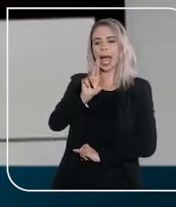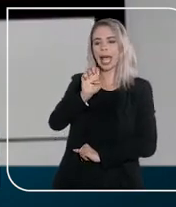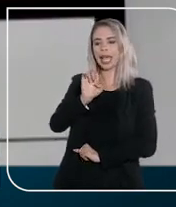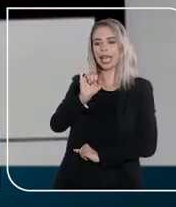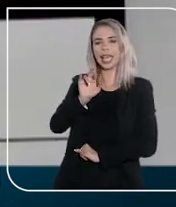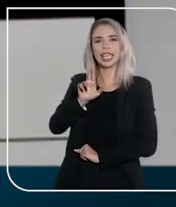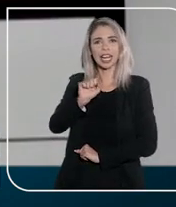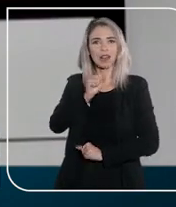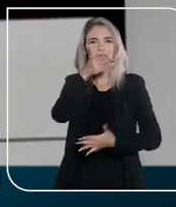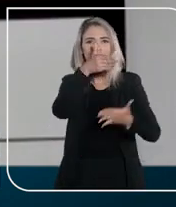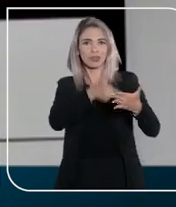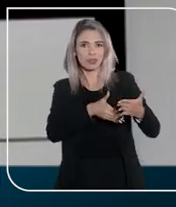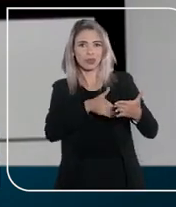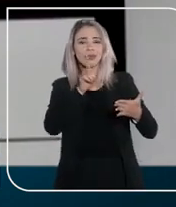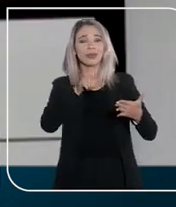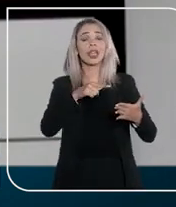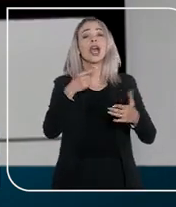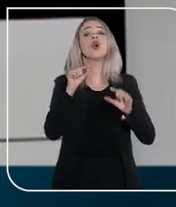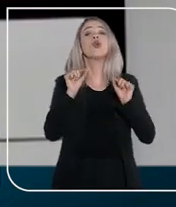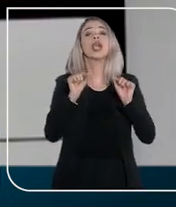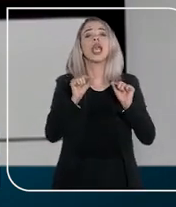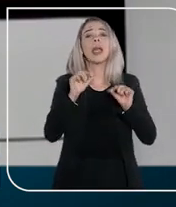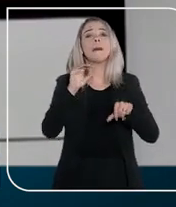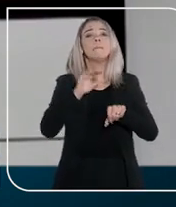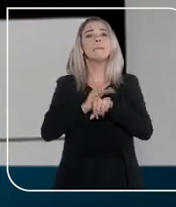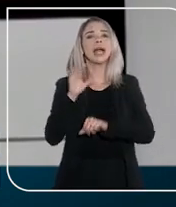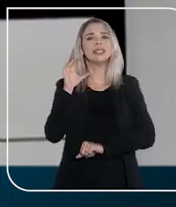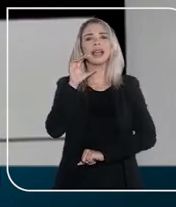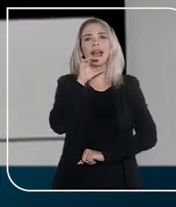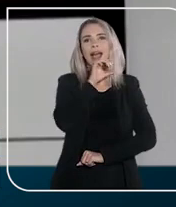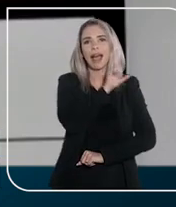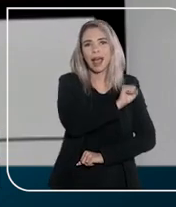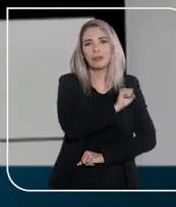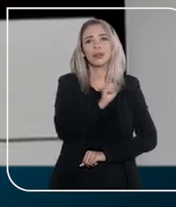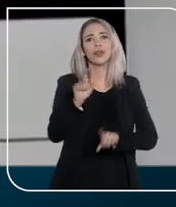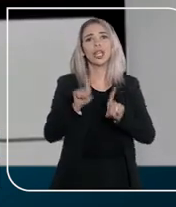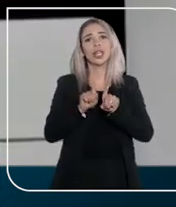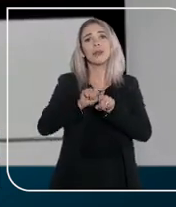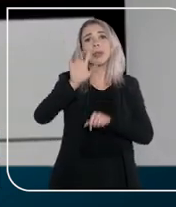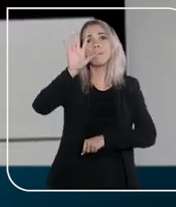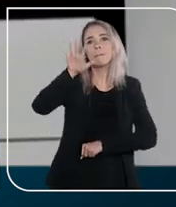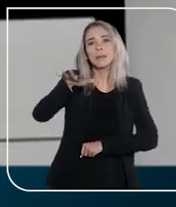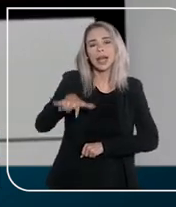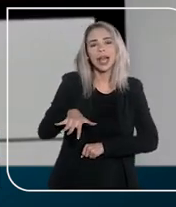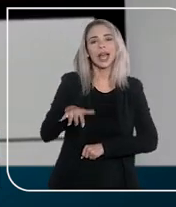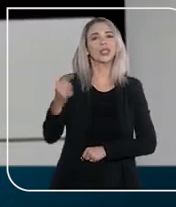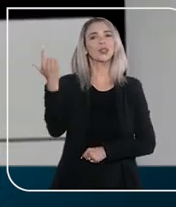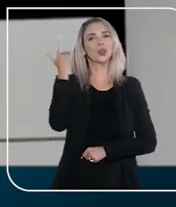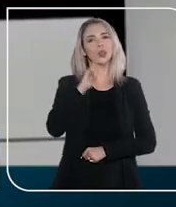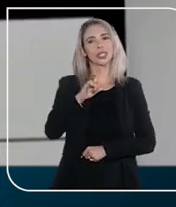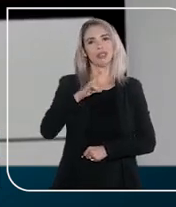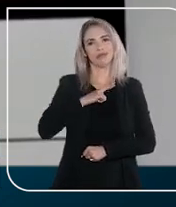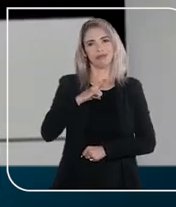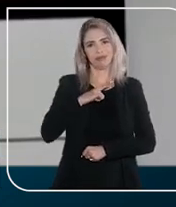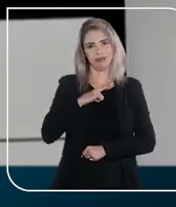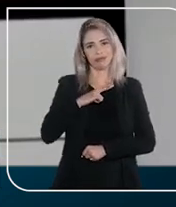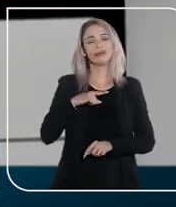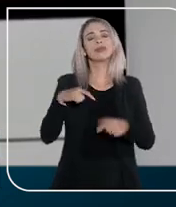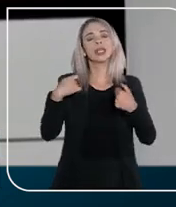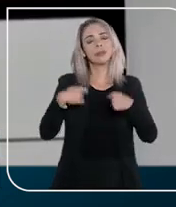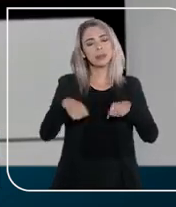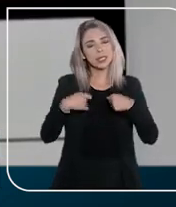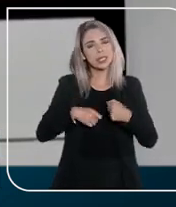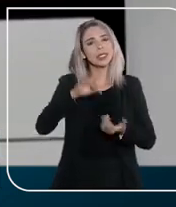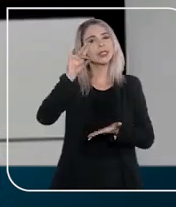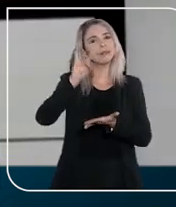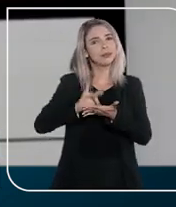processo mais célere, a um custo menor para o ente público, e aqui, nesse caso em concreto, eu tenho que aplicar um